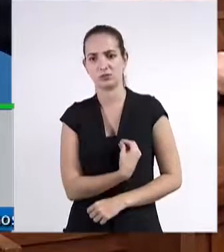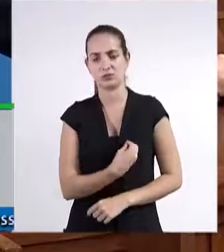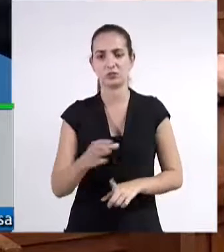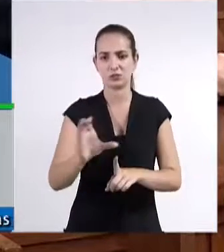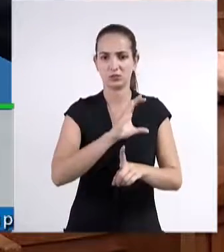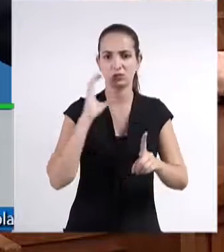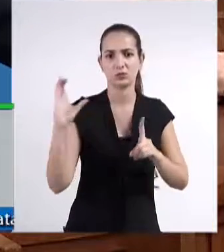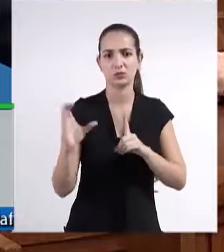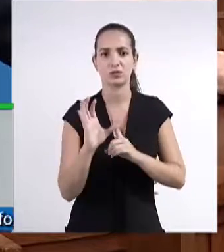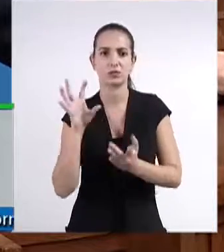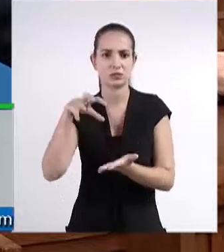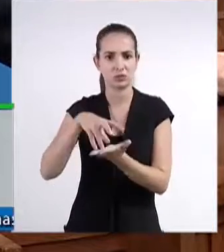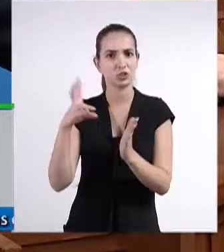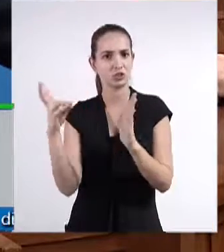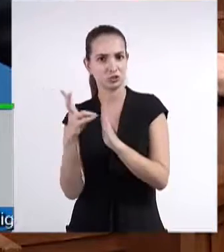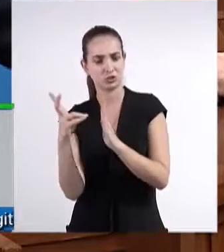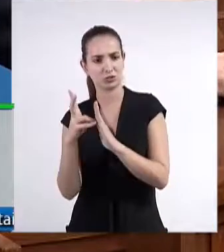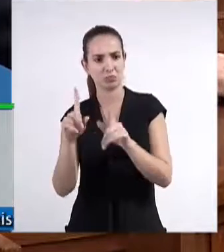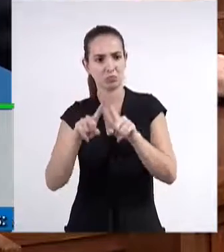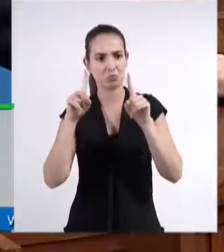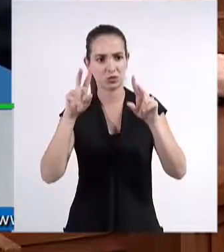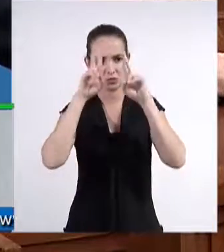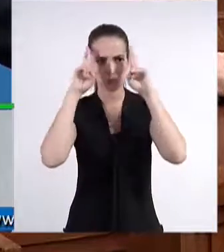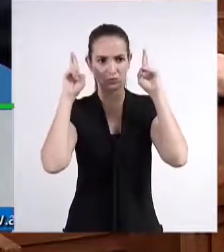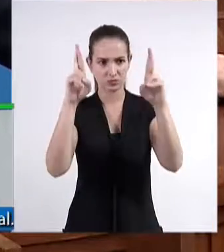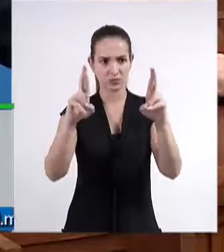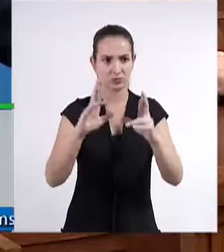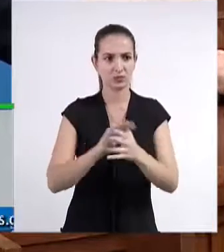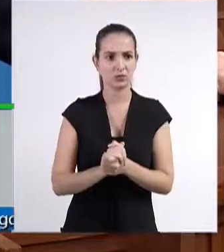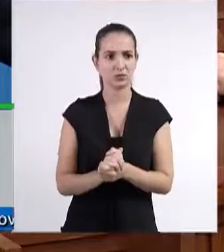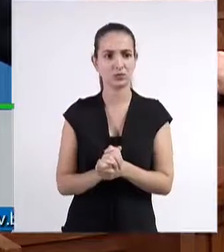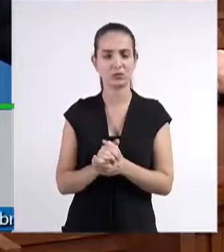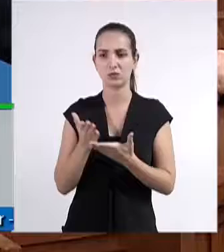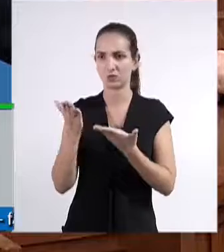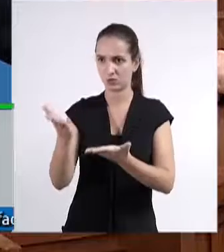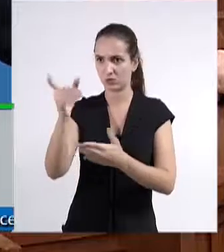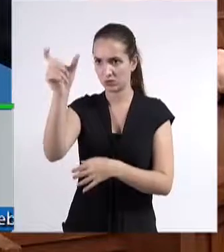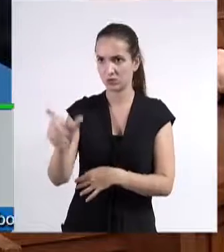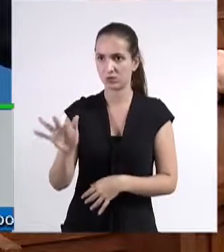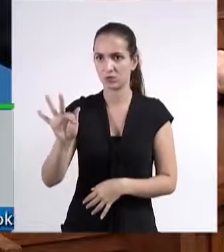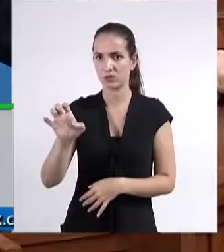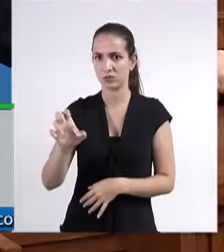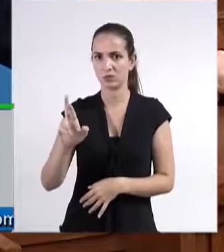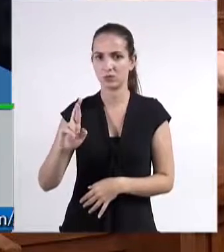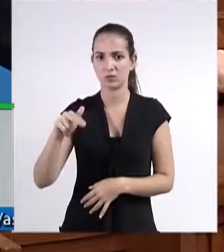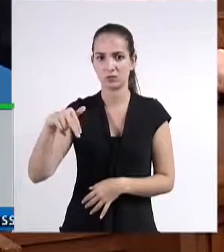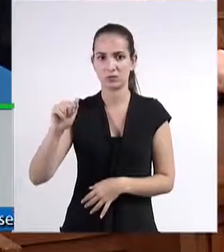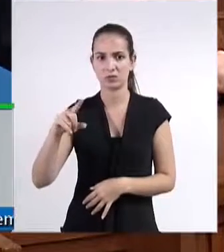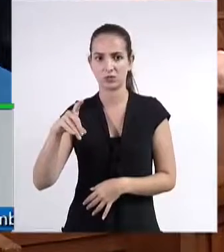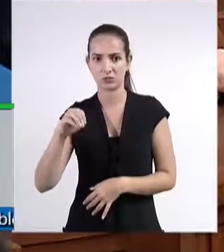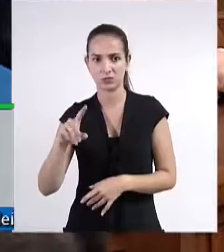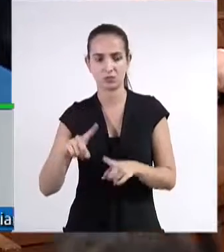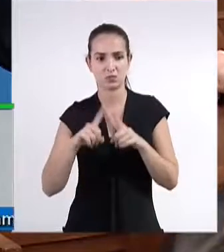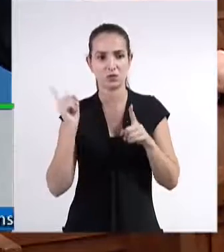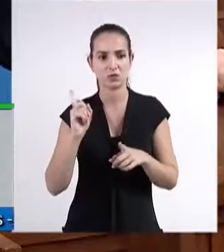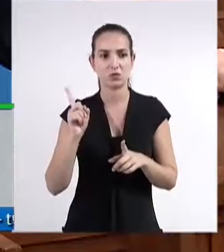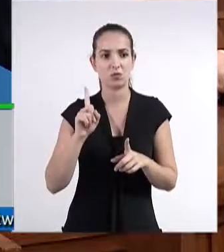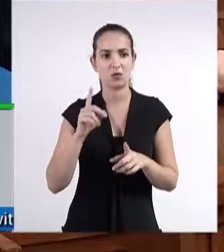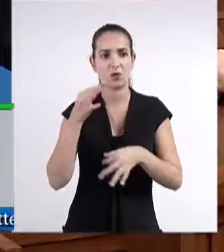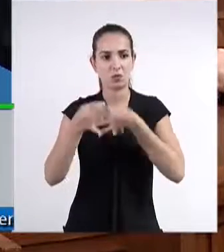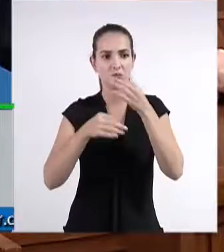comunidades indígenas, mas, com todo respeito, Fernando, não é a percepção, deputado